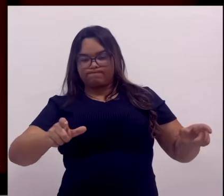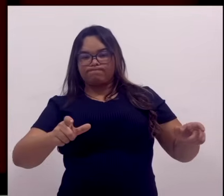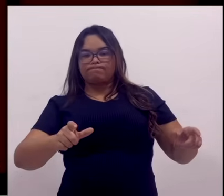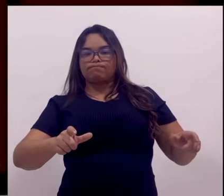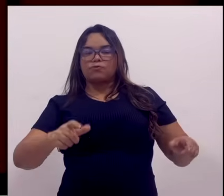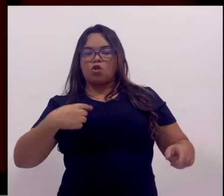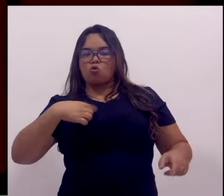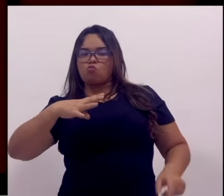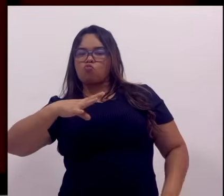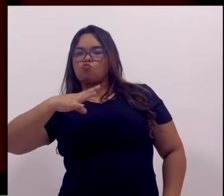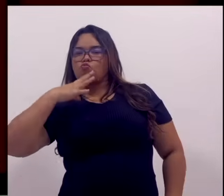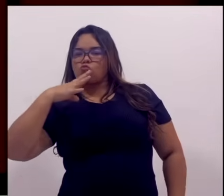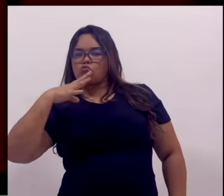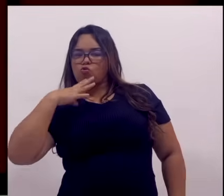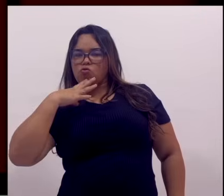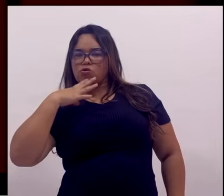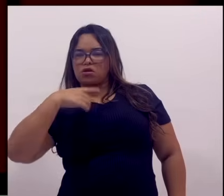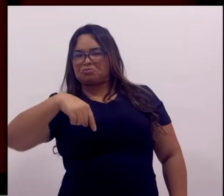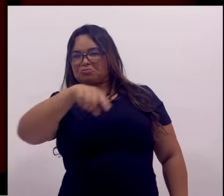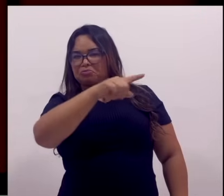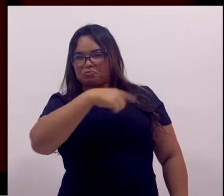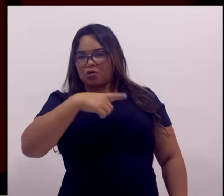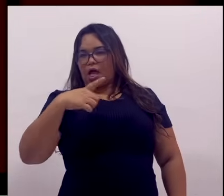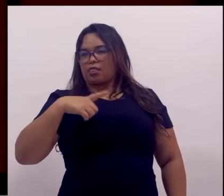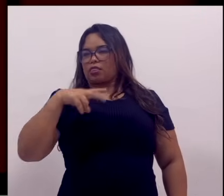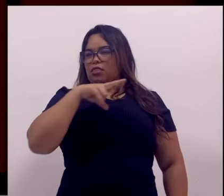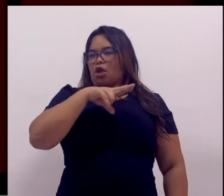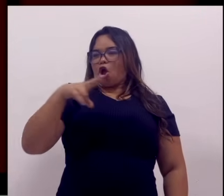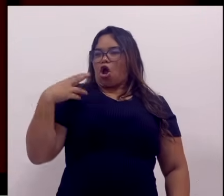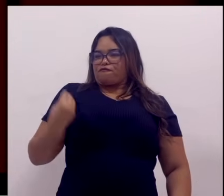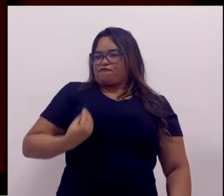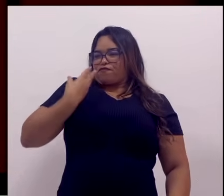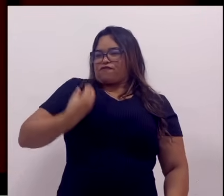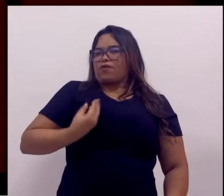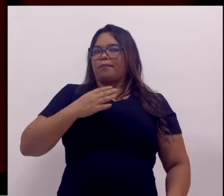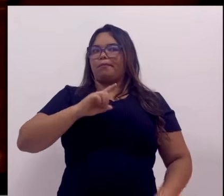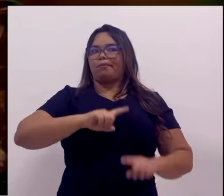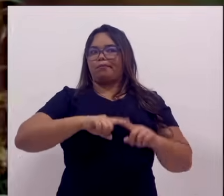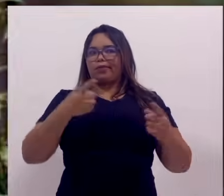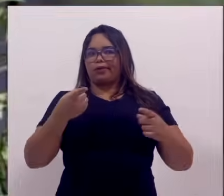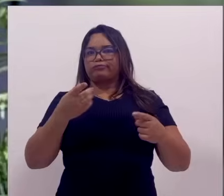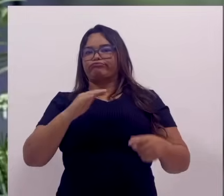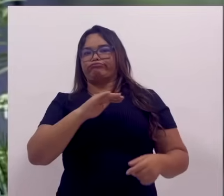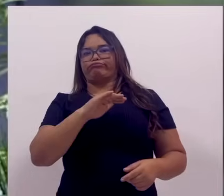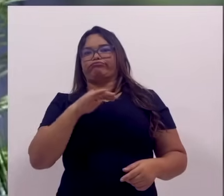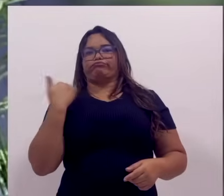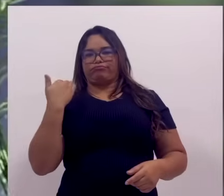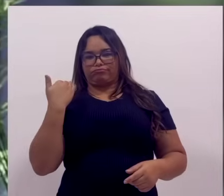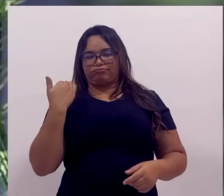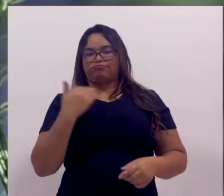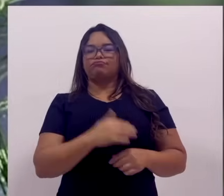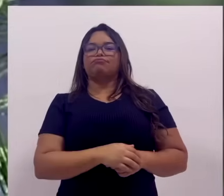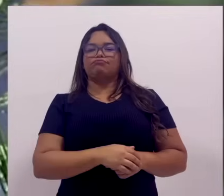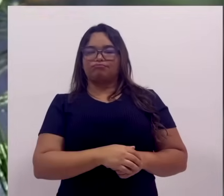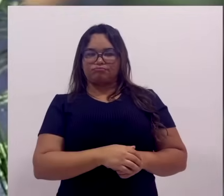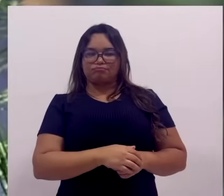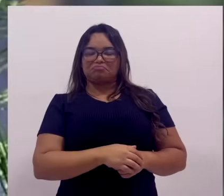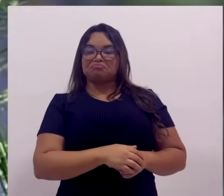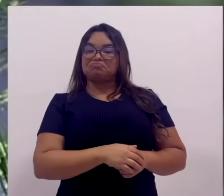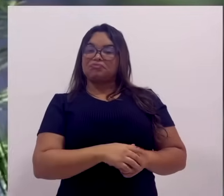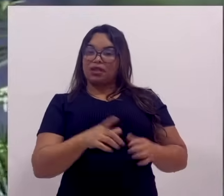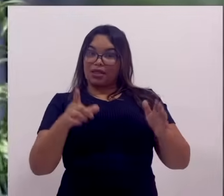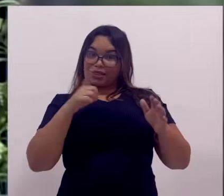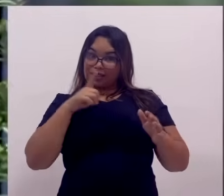Conheço as tuas obras, que tens nome de que vive, mas estás morto. Uau! Aqui houve